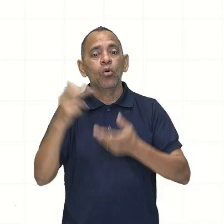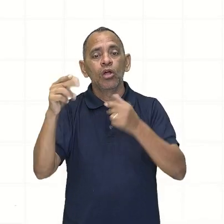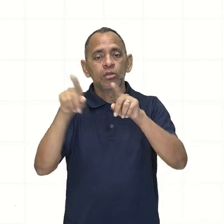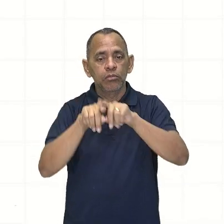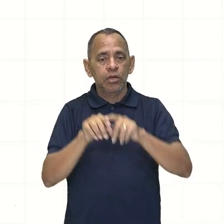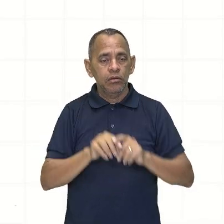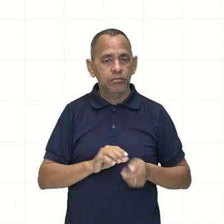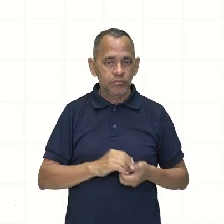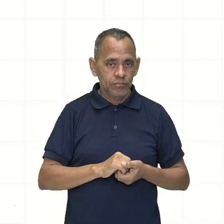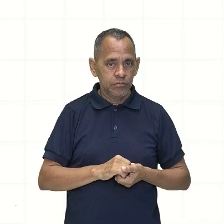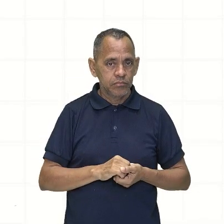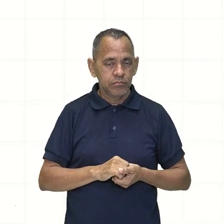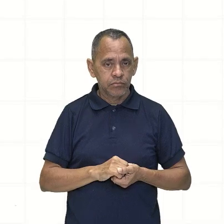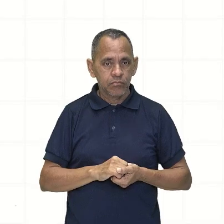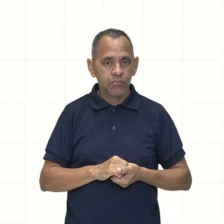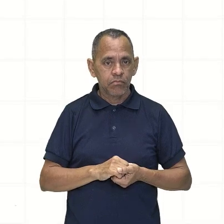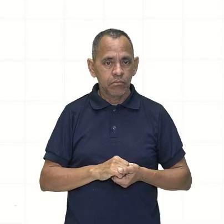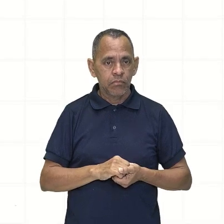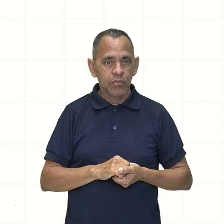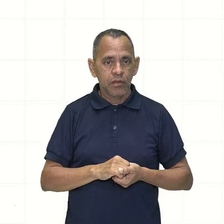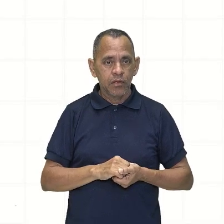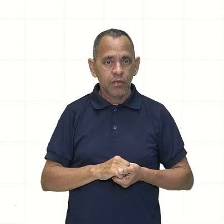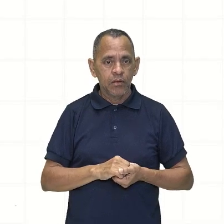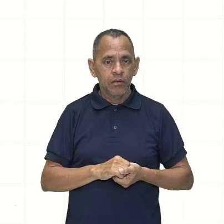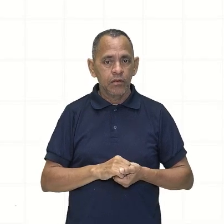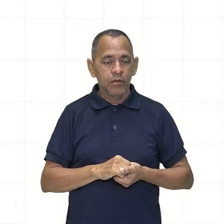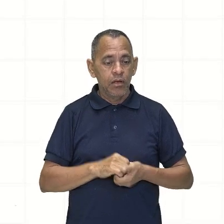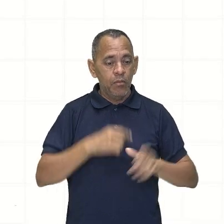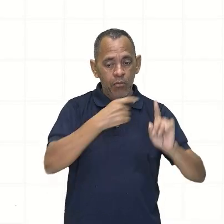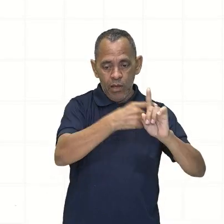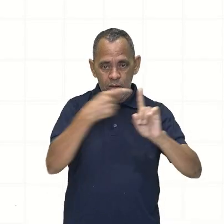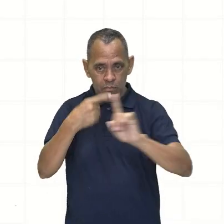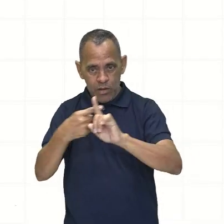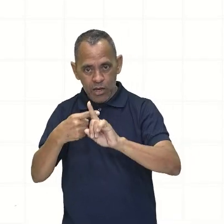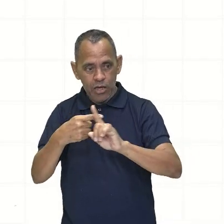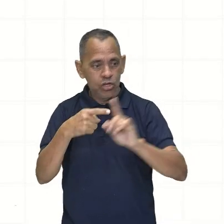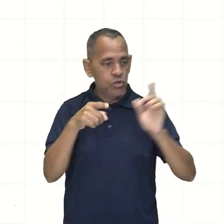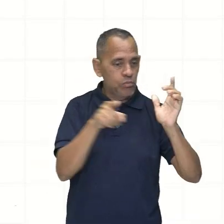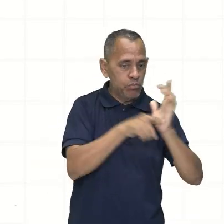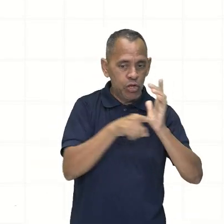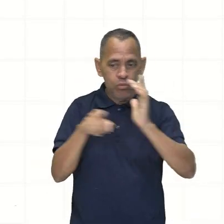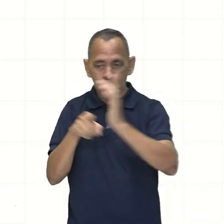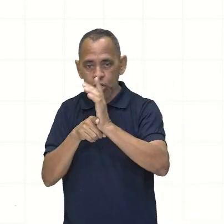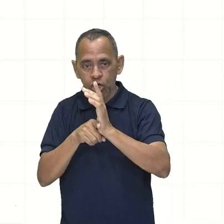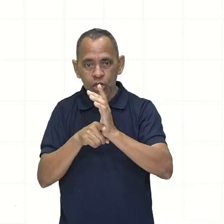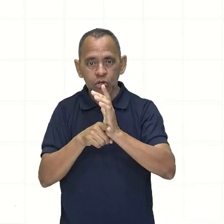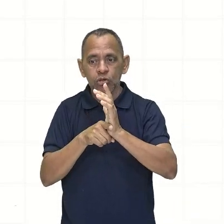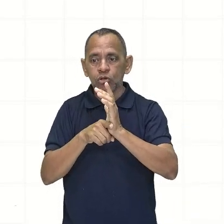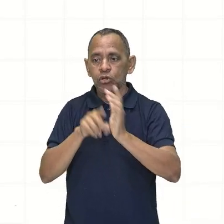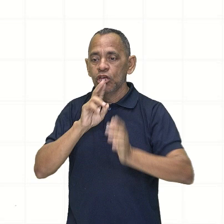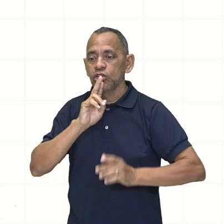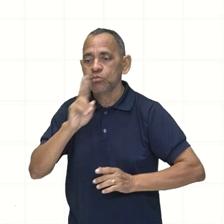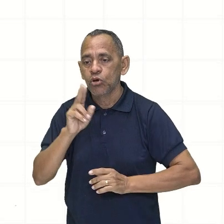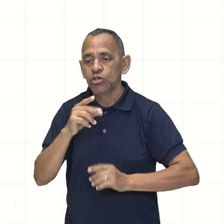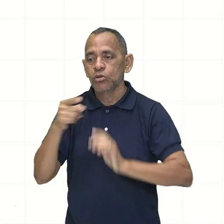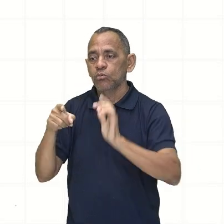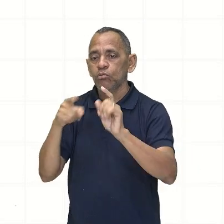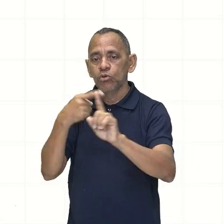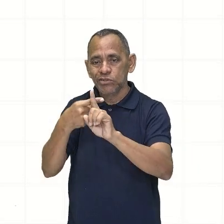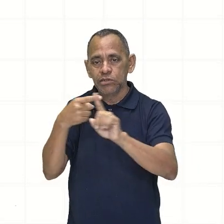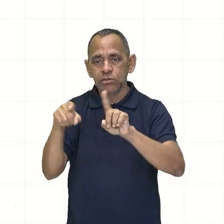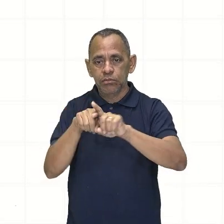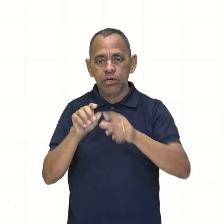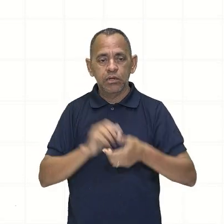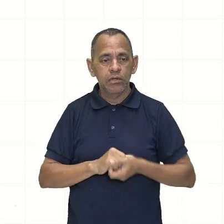diferentes menos, ok? Olha aqui o nosso exemplo, tá? Tá